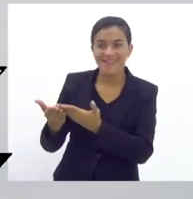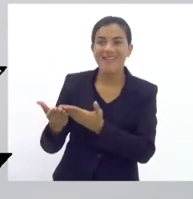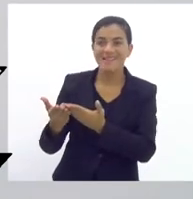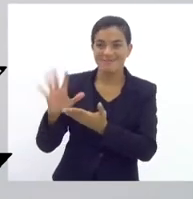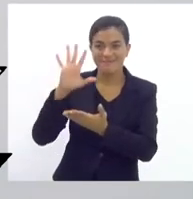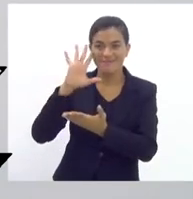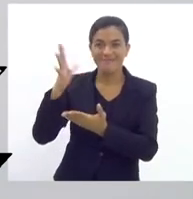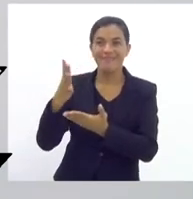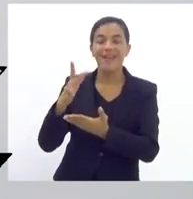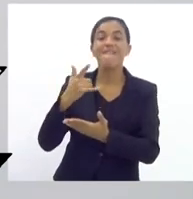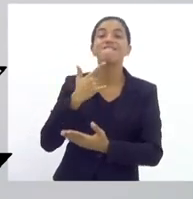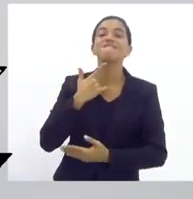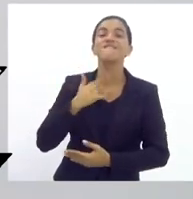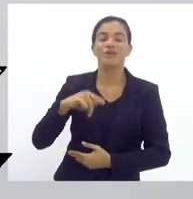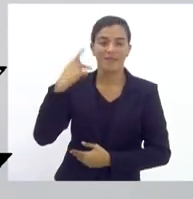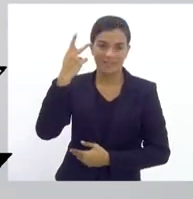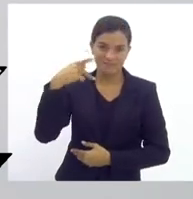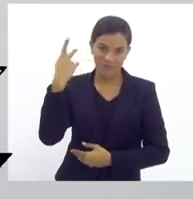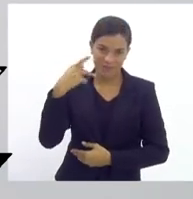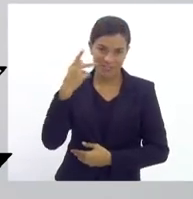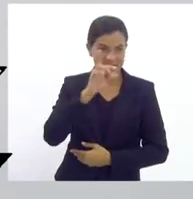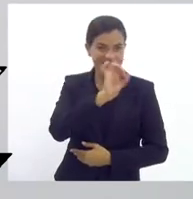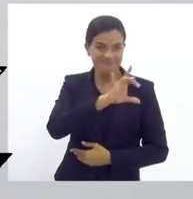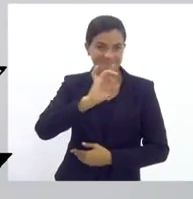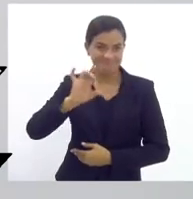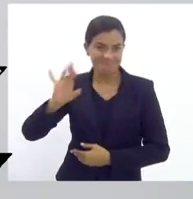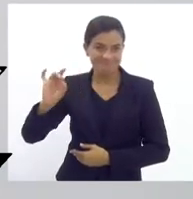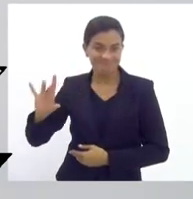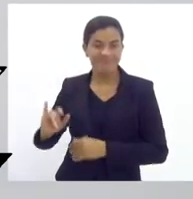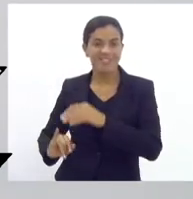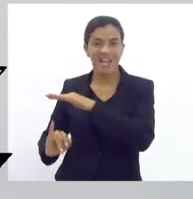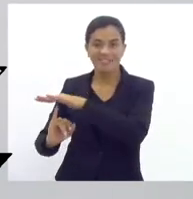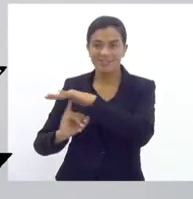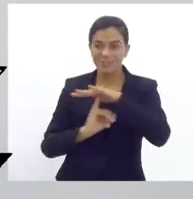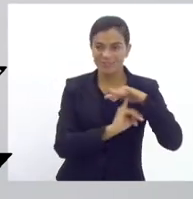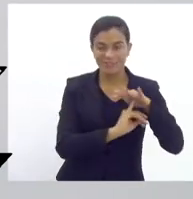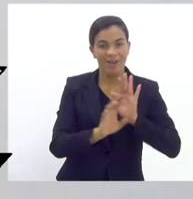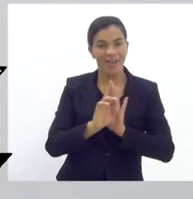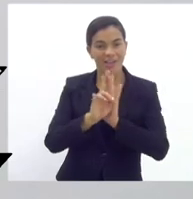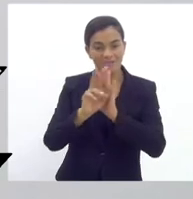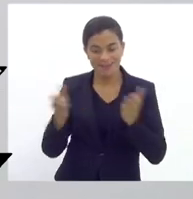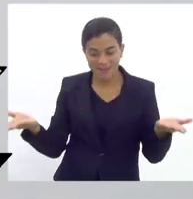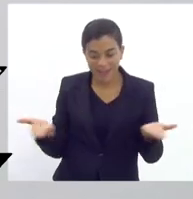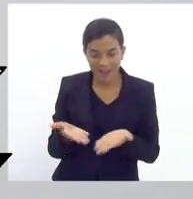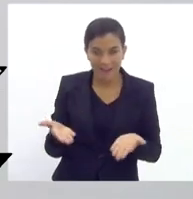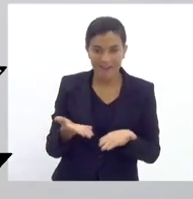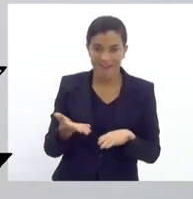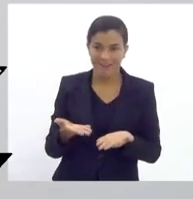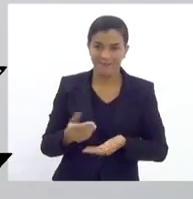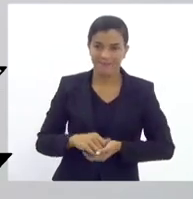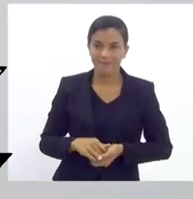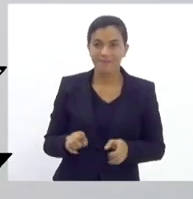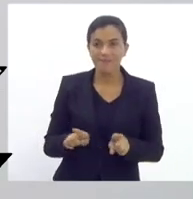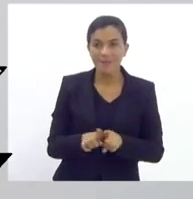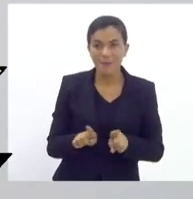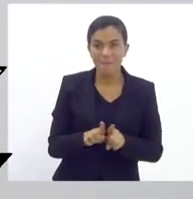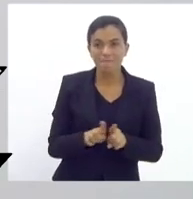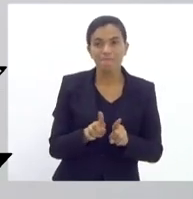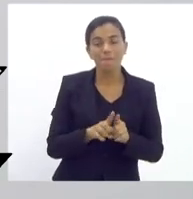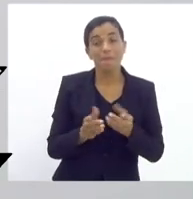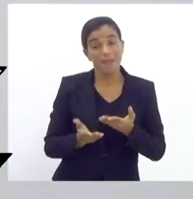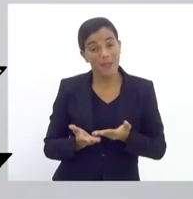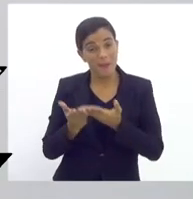aqui é a vontade política dos entes dos órgãos aqui representados E aí passando né os demais